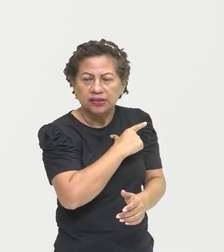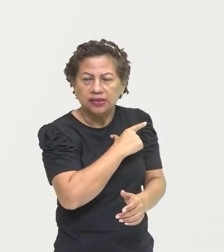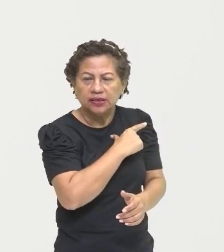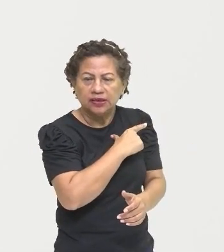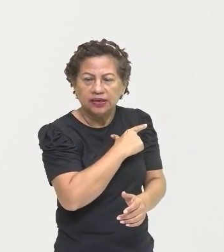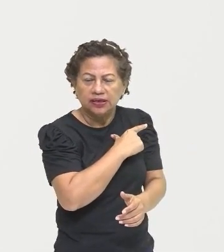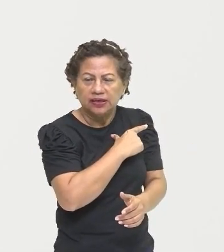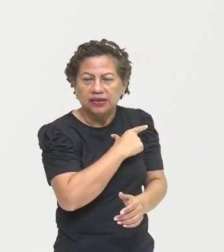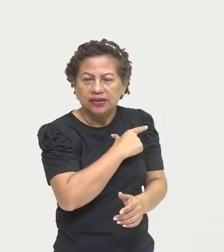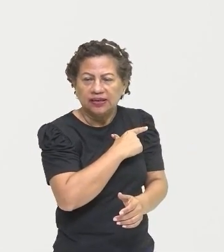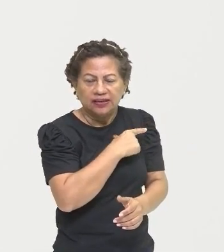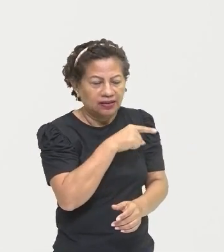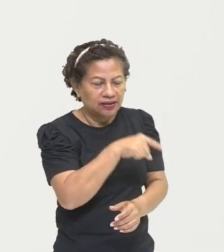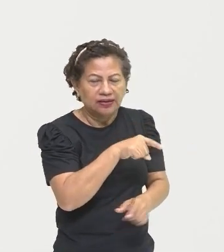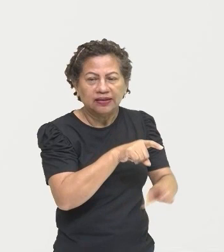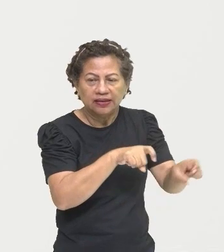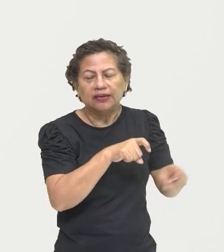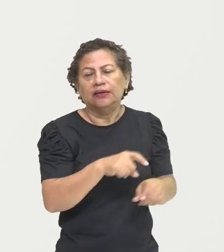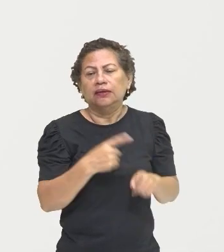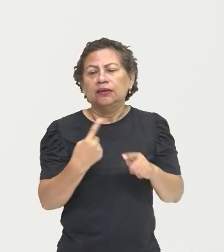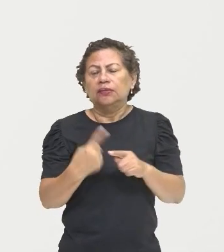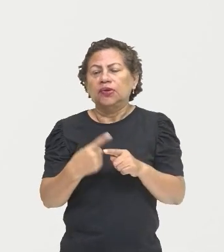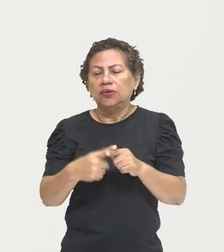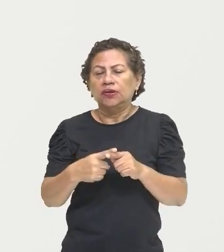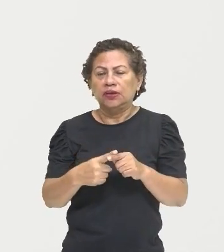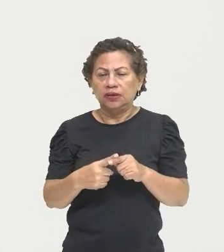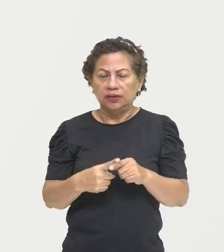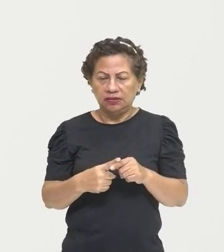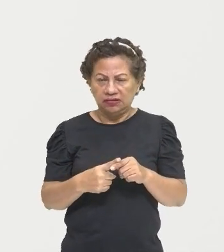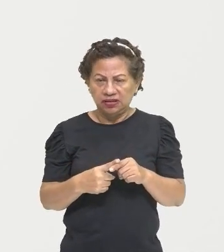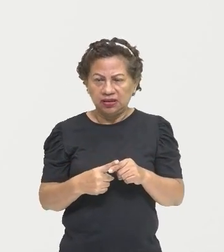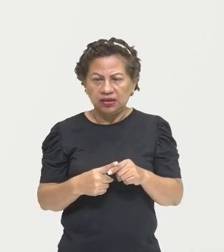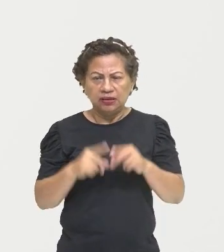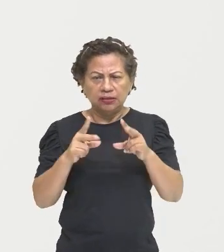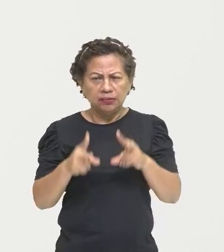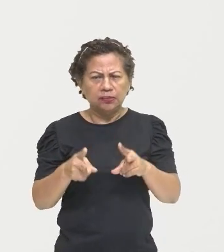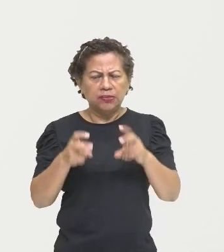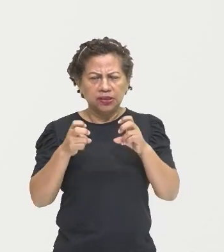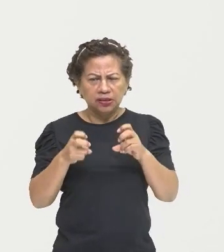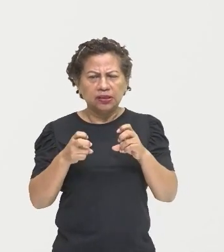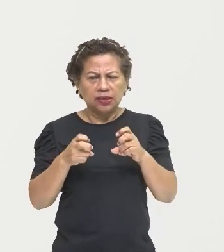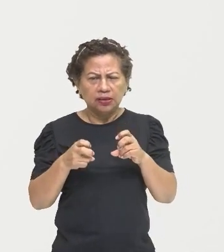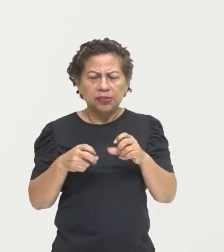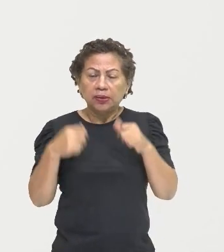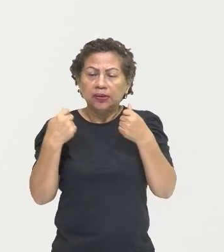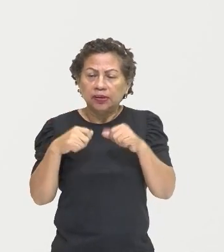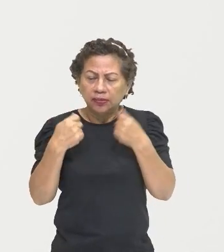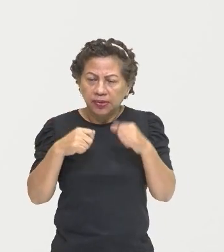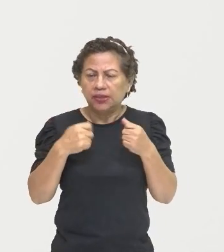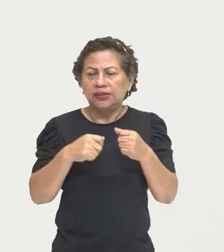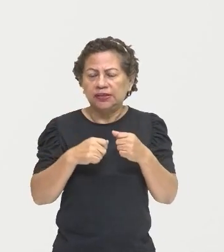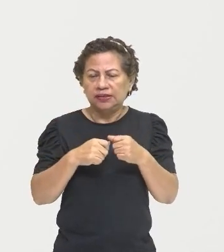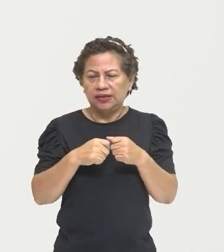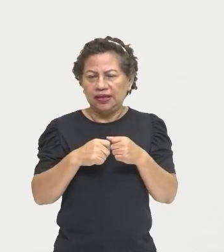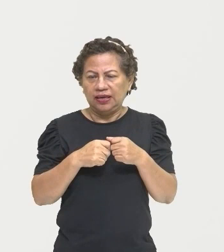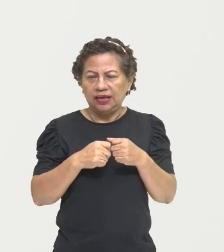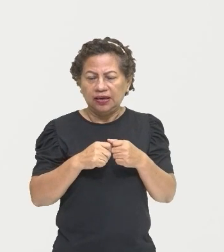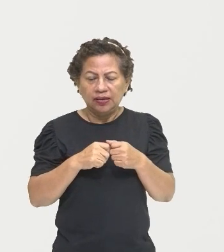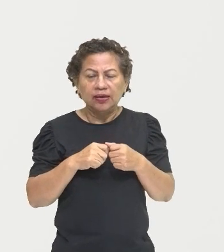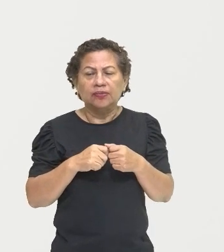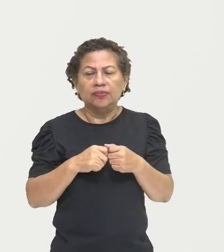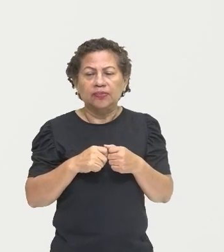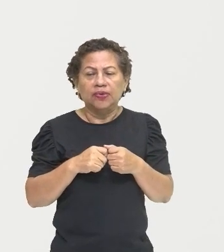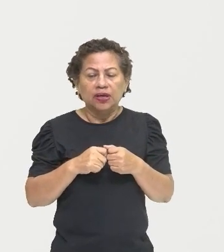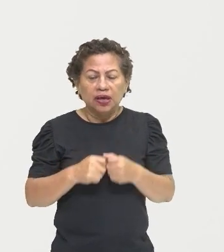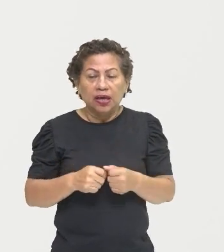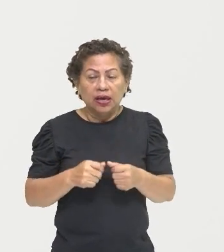bandeira de luta desse grupo, desse movimento social, que é a realização da reforma agrária. Então, é a forma que eles têm de